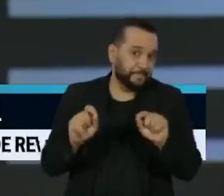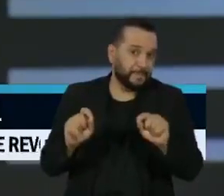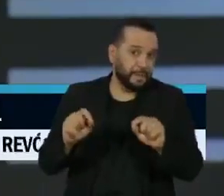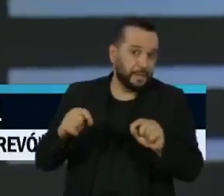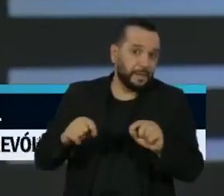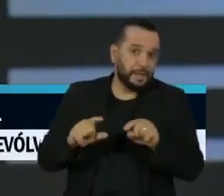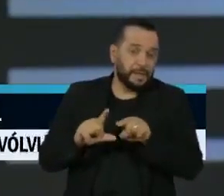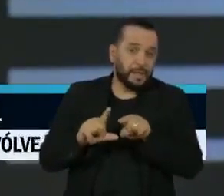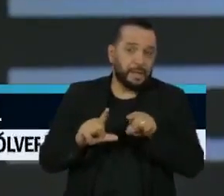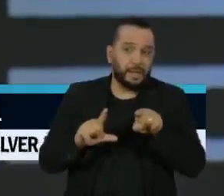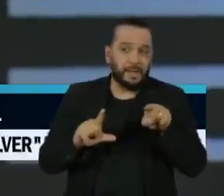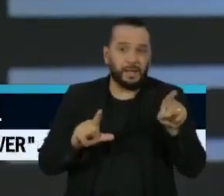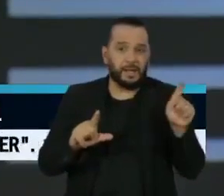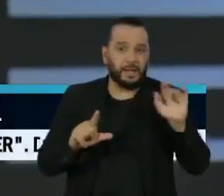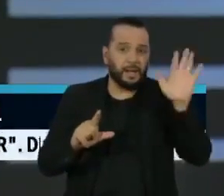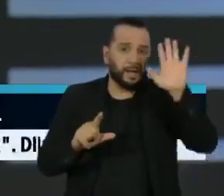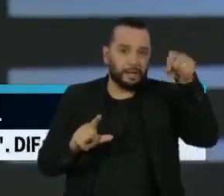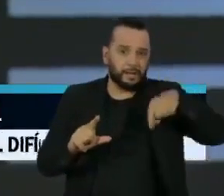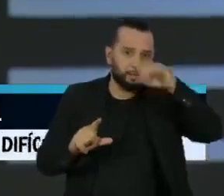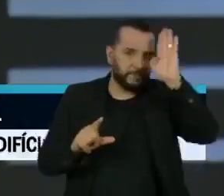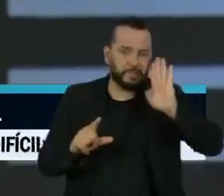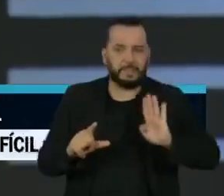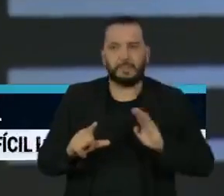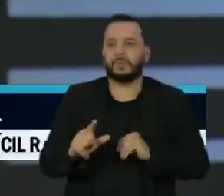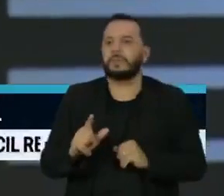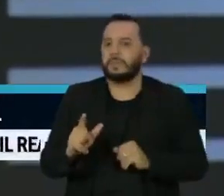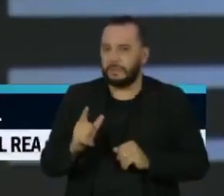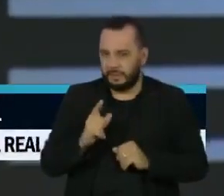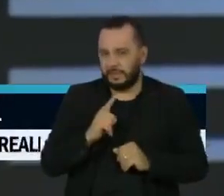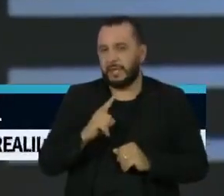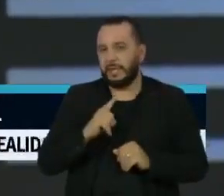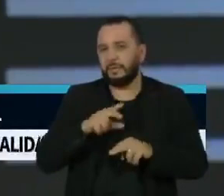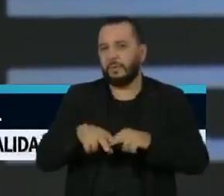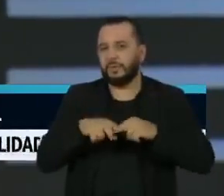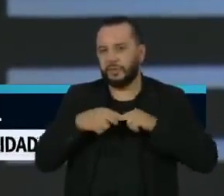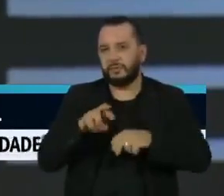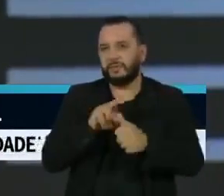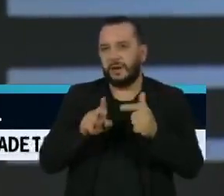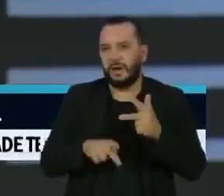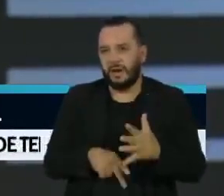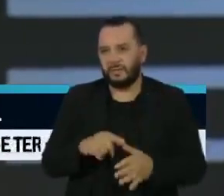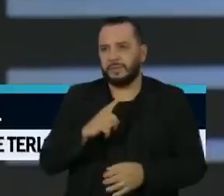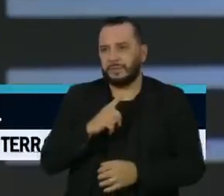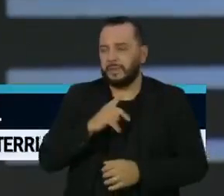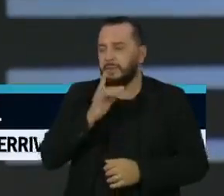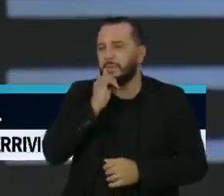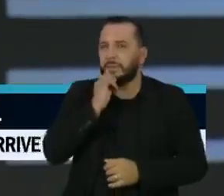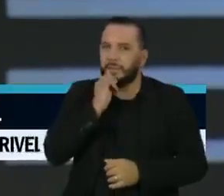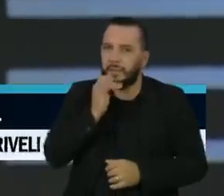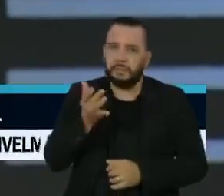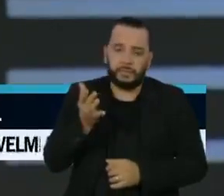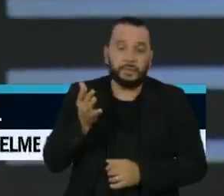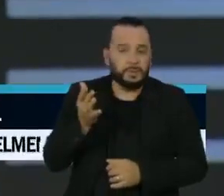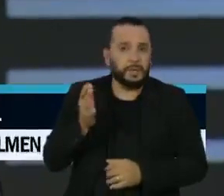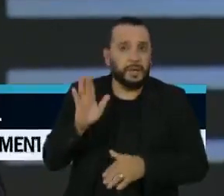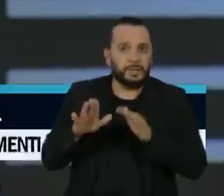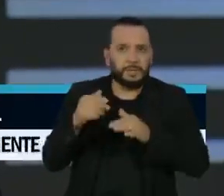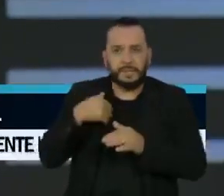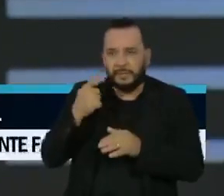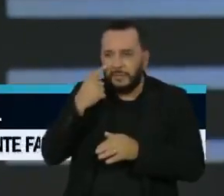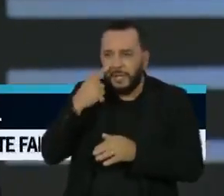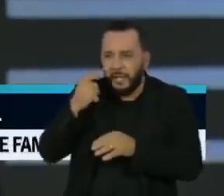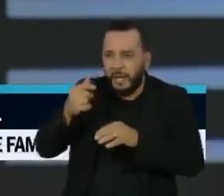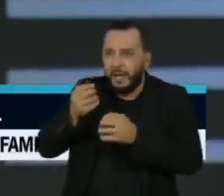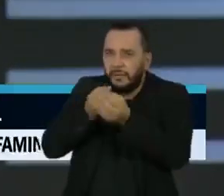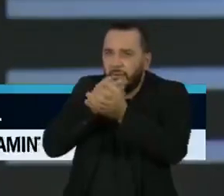aqui no Brasil você tem componentes aqui são muito diversos esse aqui é o problema de você o agregado né